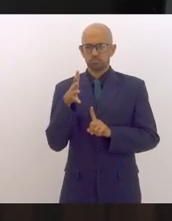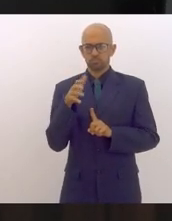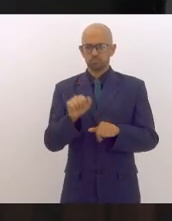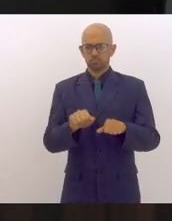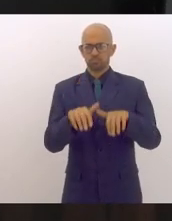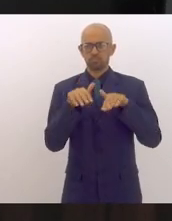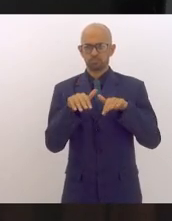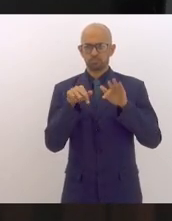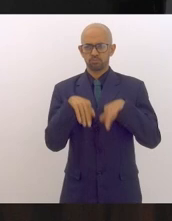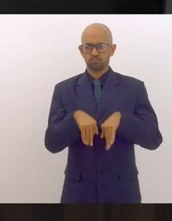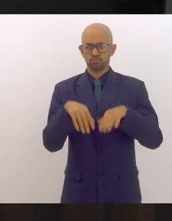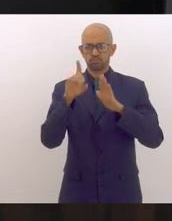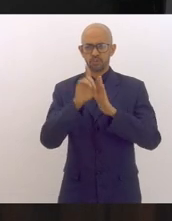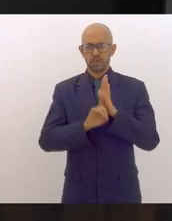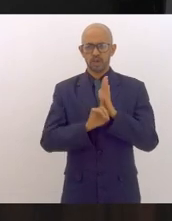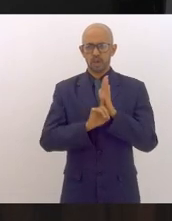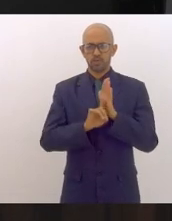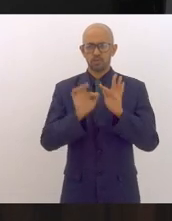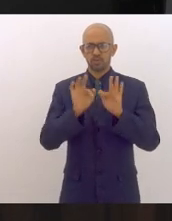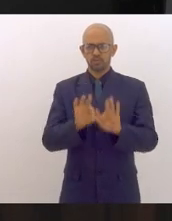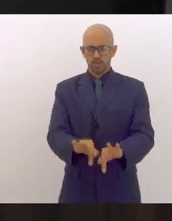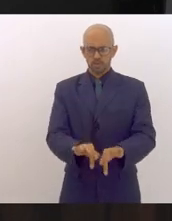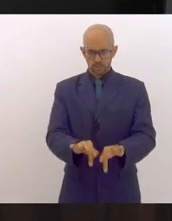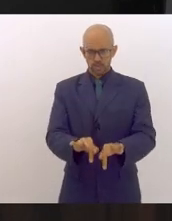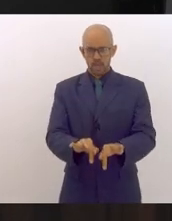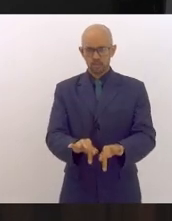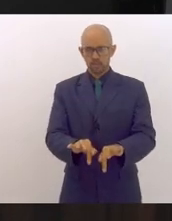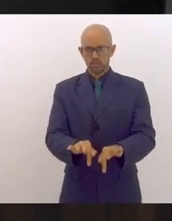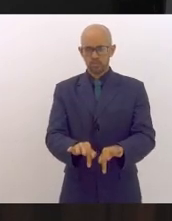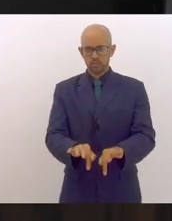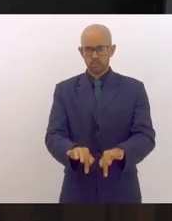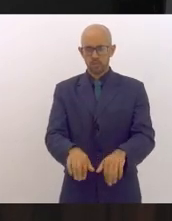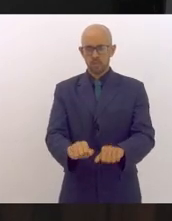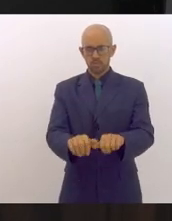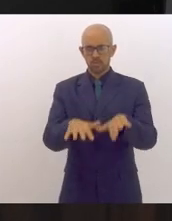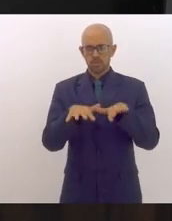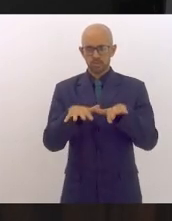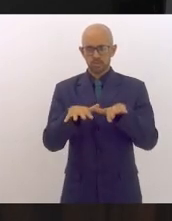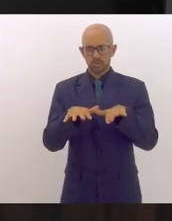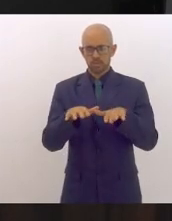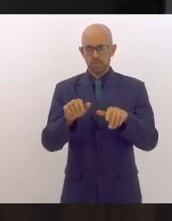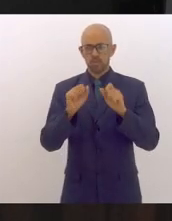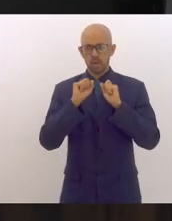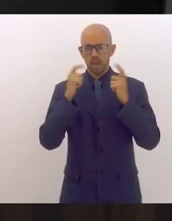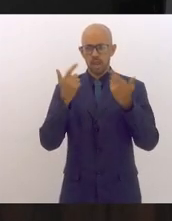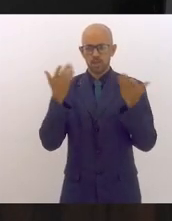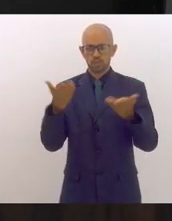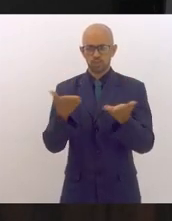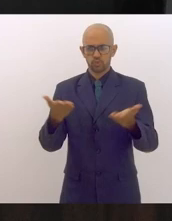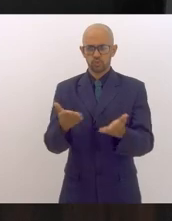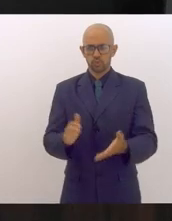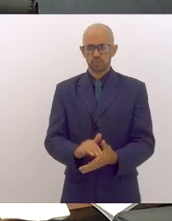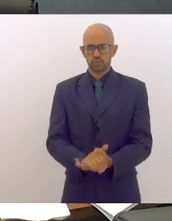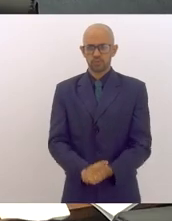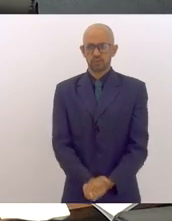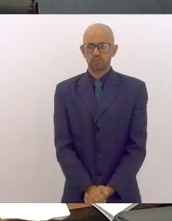expediente final, declaro encerrada a sessão da Assembleia Legislativa de hoje.